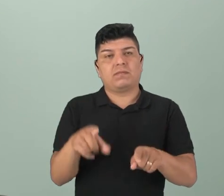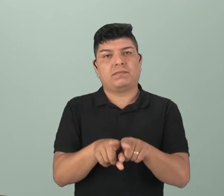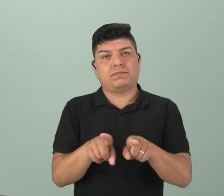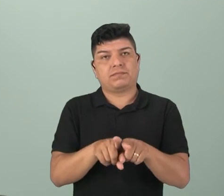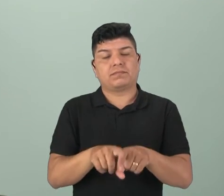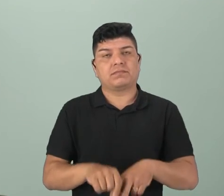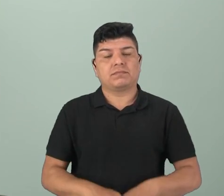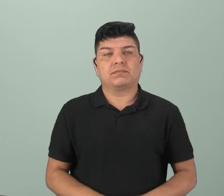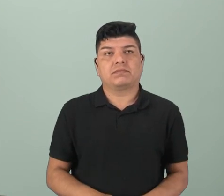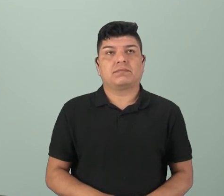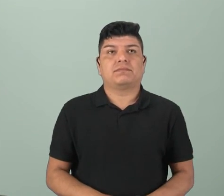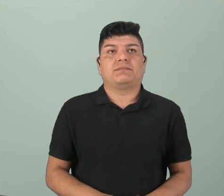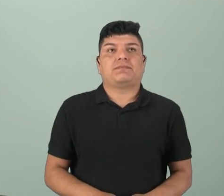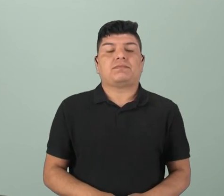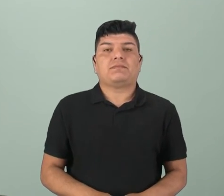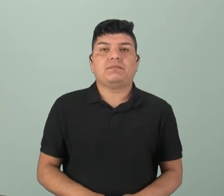fino.